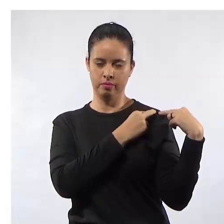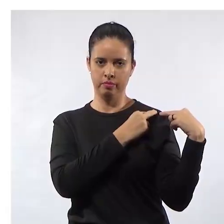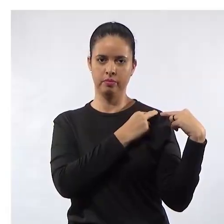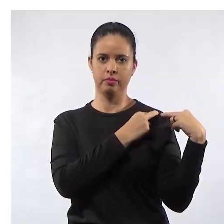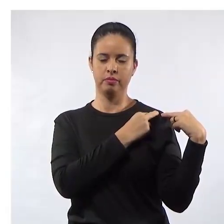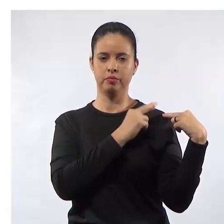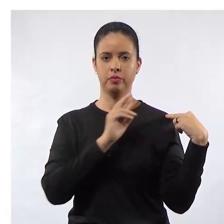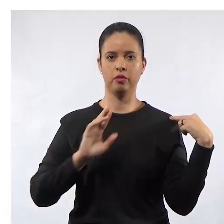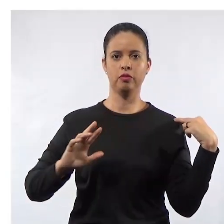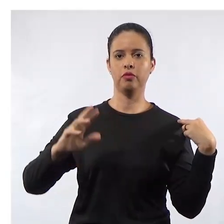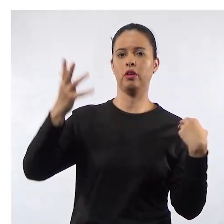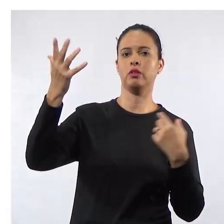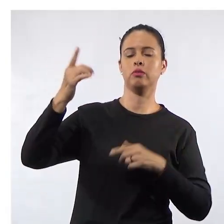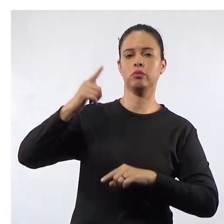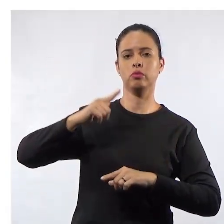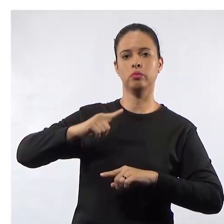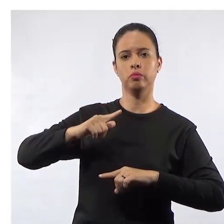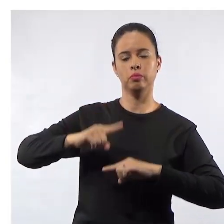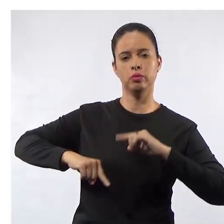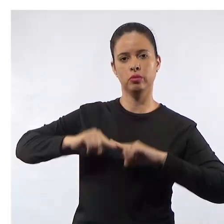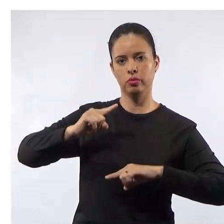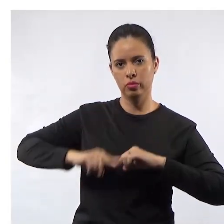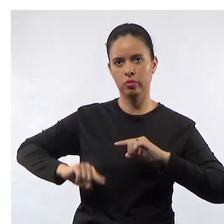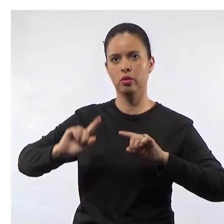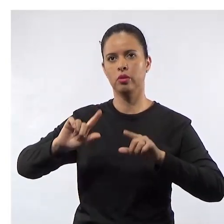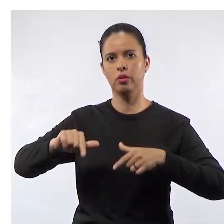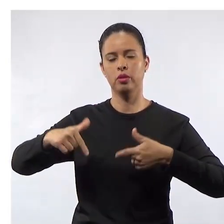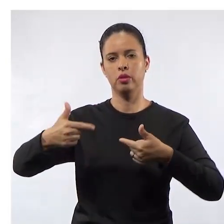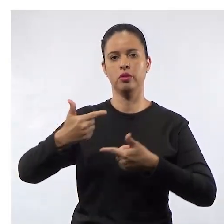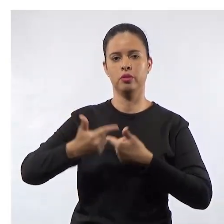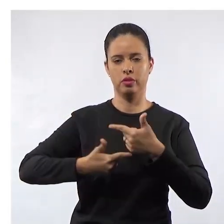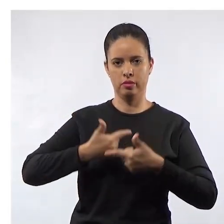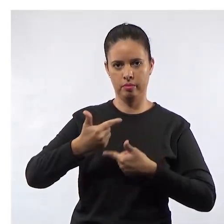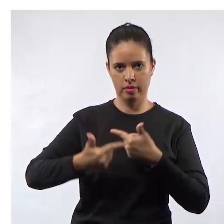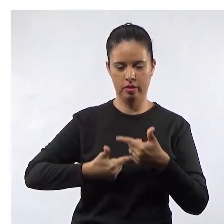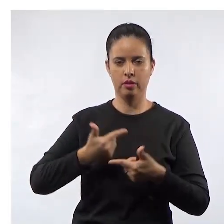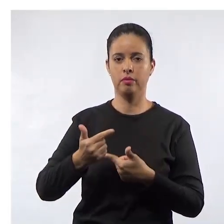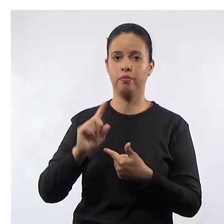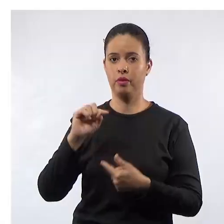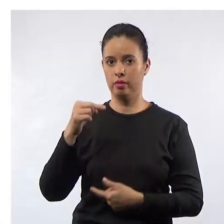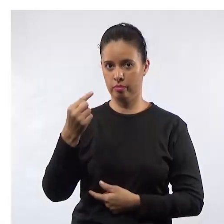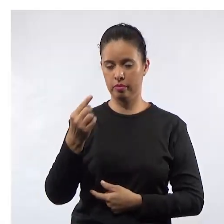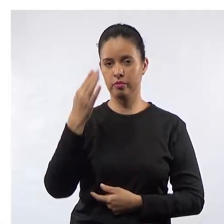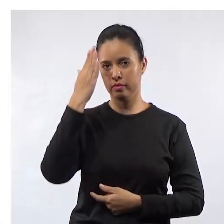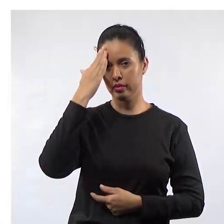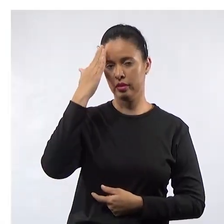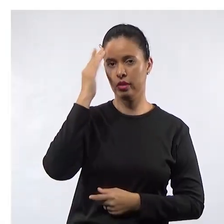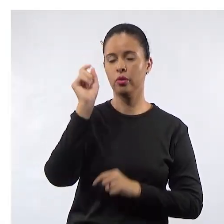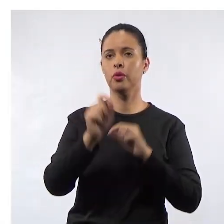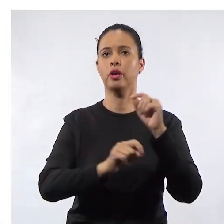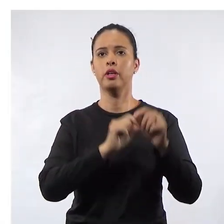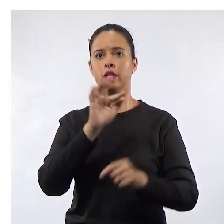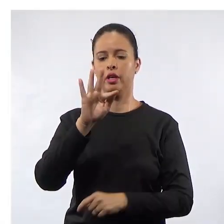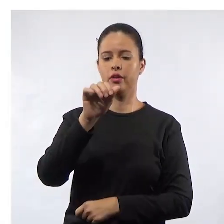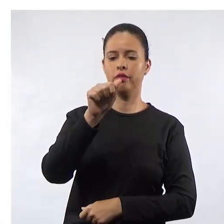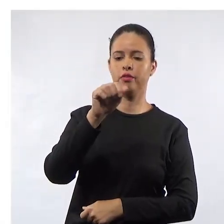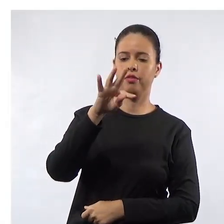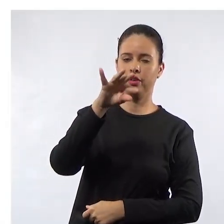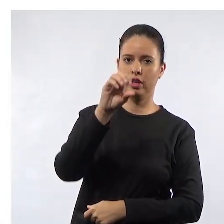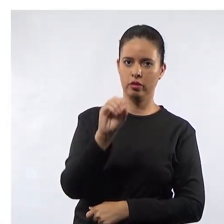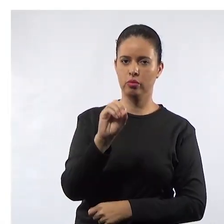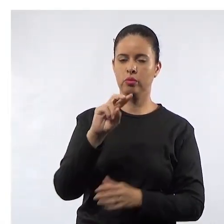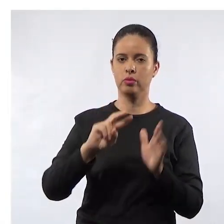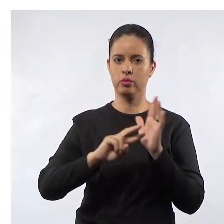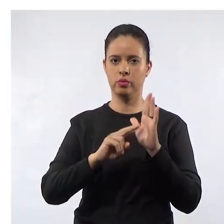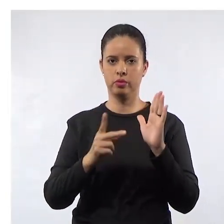responsabilidade pelo fato do produto e do serviço, tá? Já já vocês vão saber o que é o fato, né?